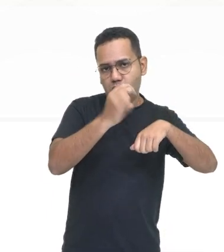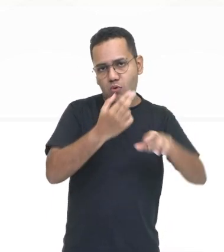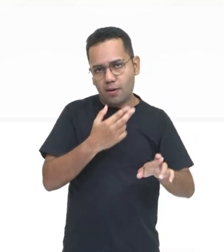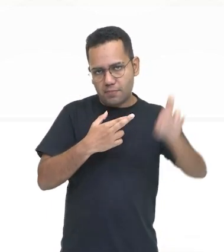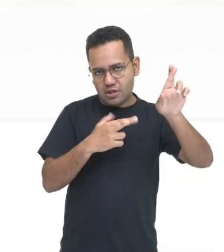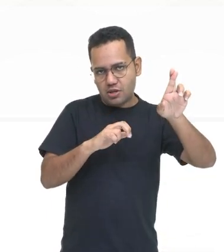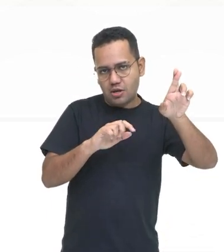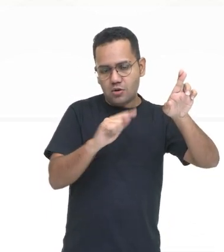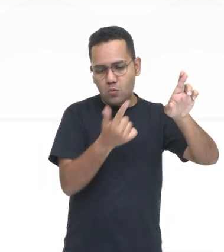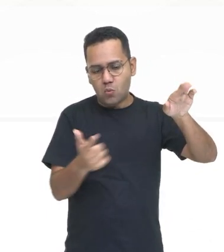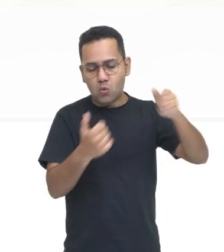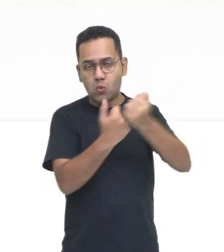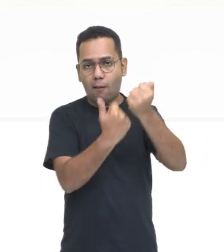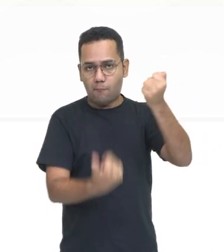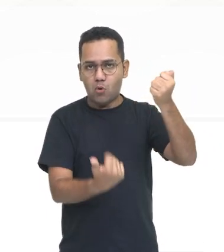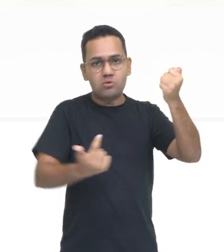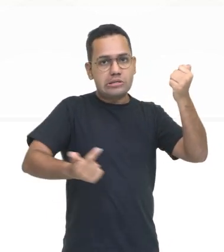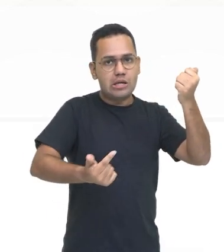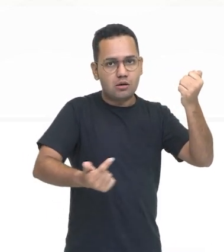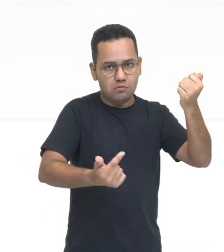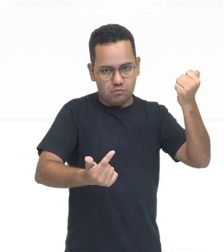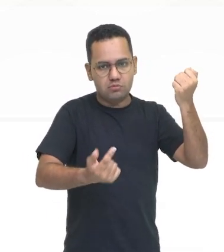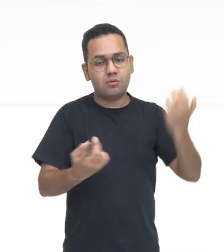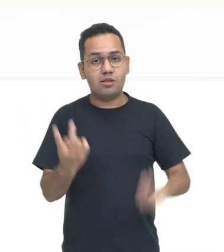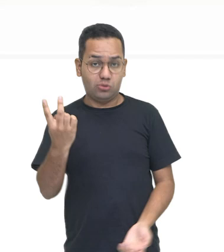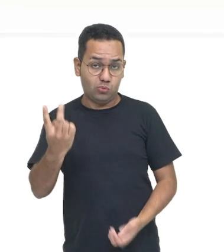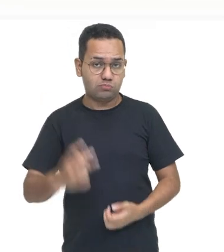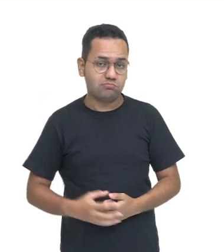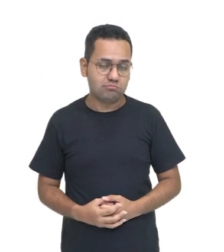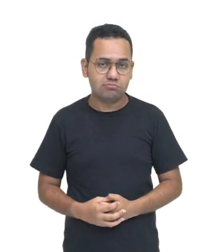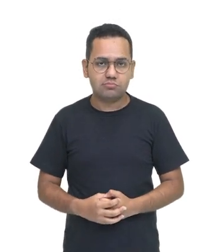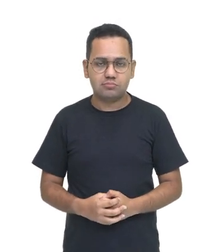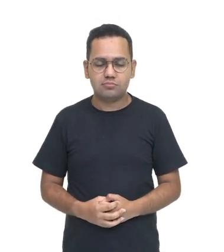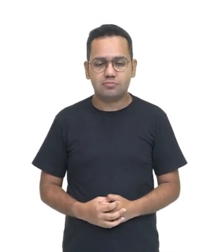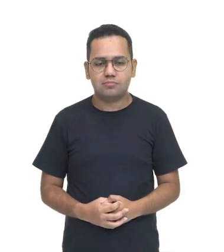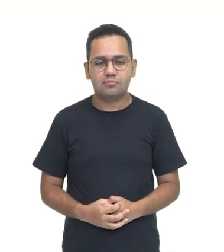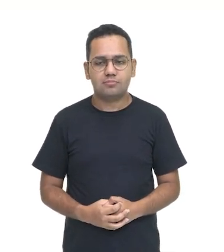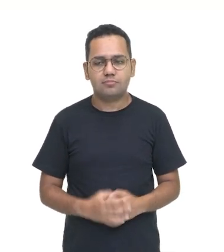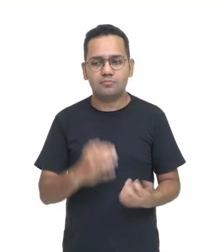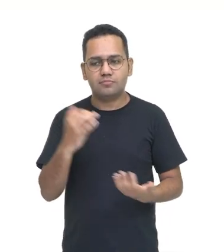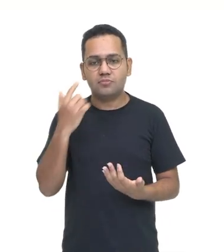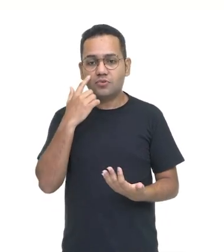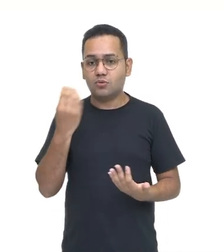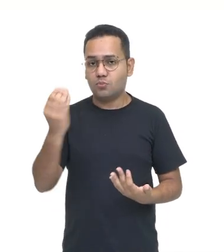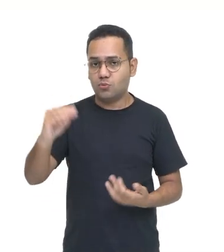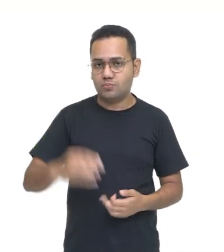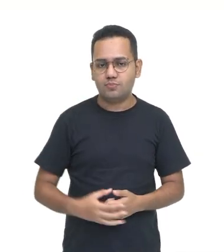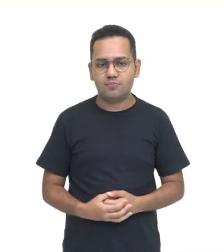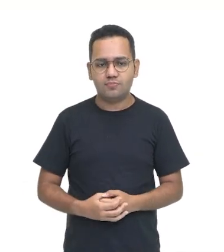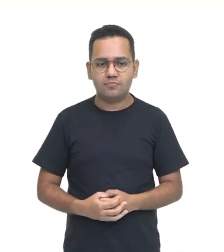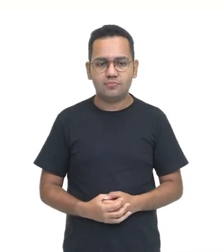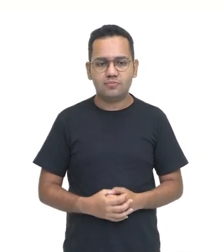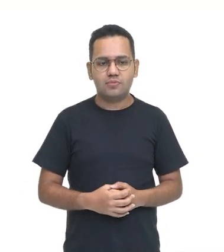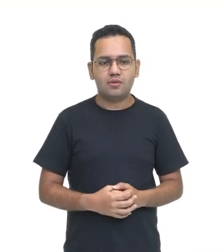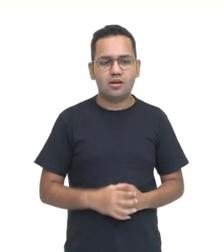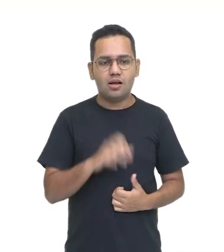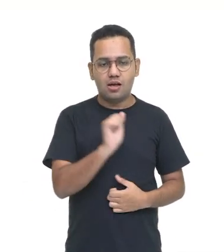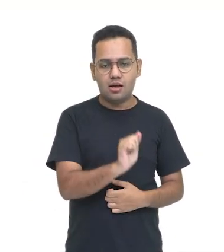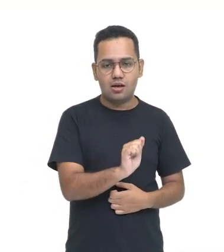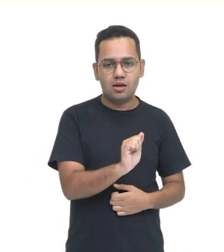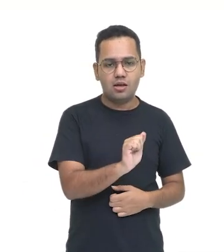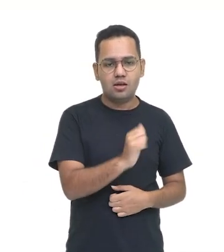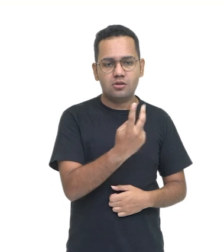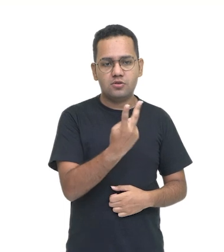será igual a 2. E aí, queridos alunos, é só substituir aqui na fórmula, tá bom? Olha só, arranjo